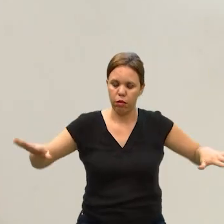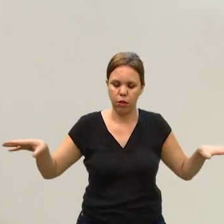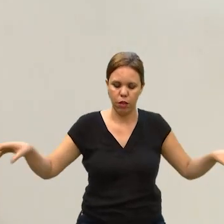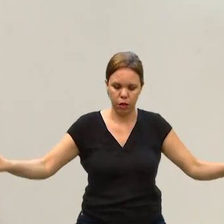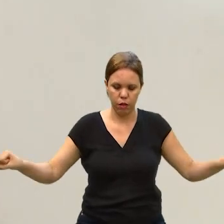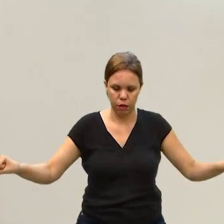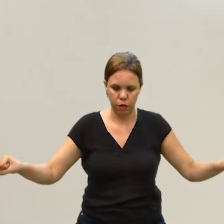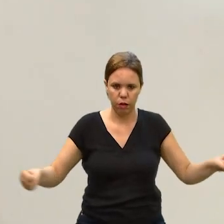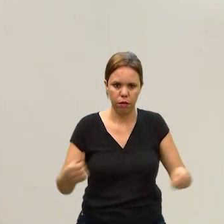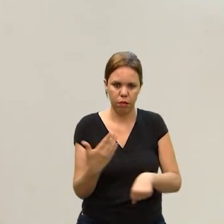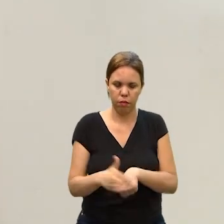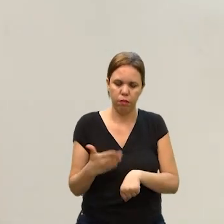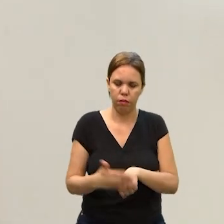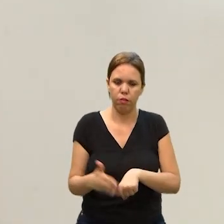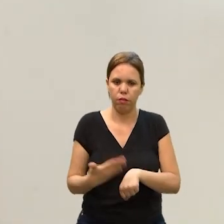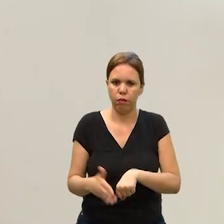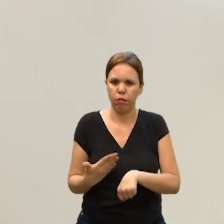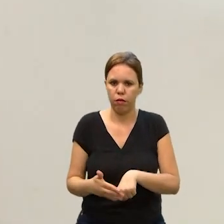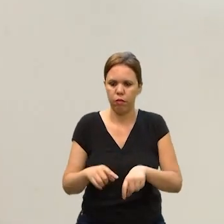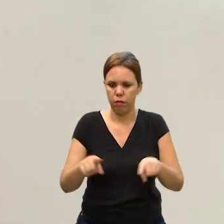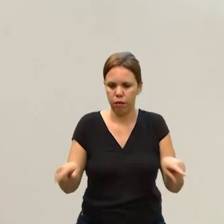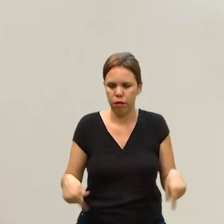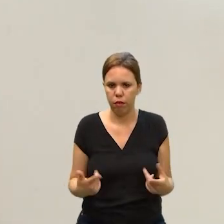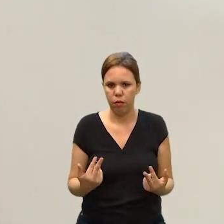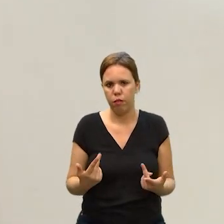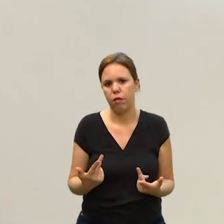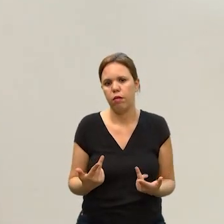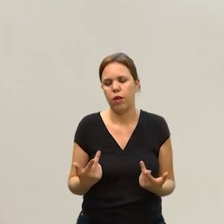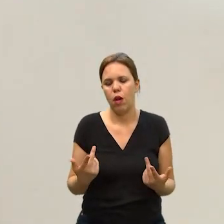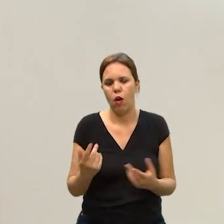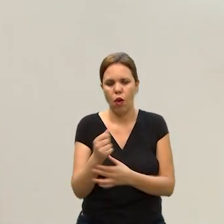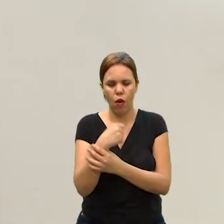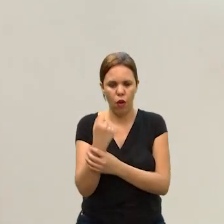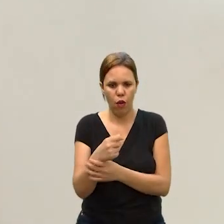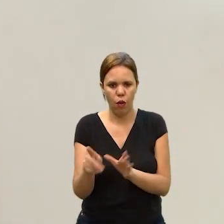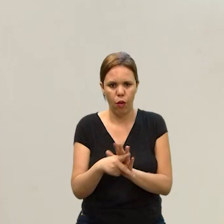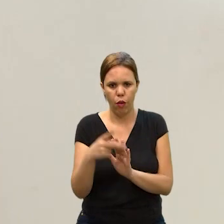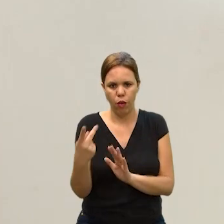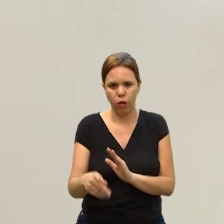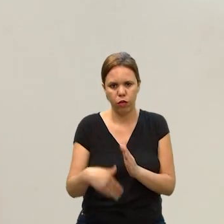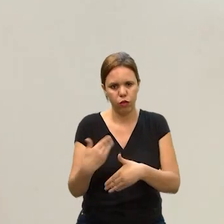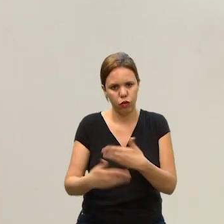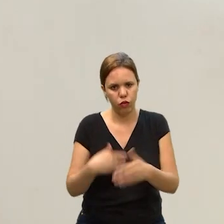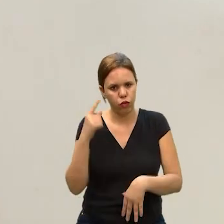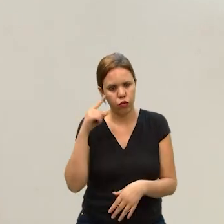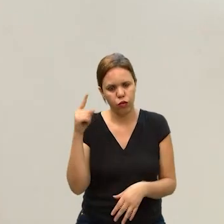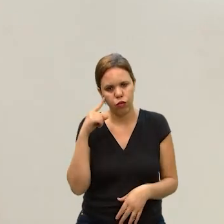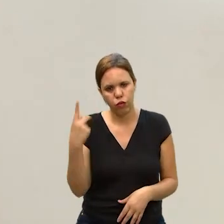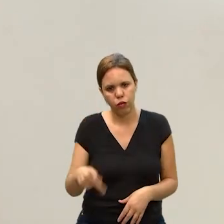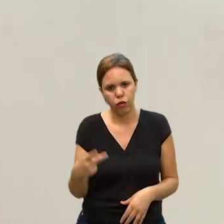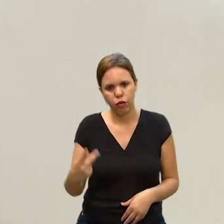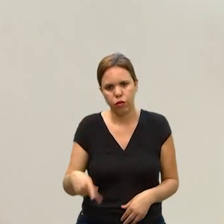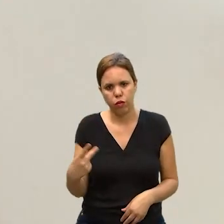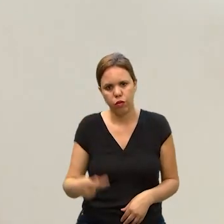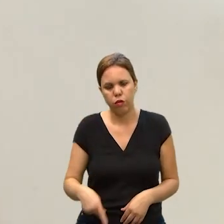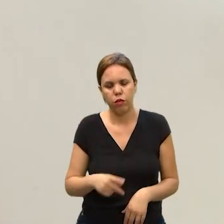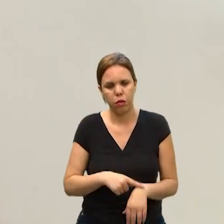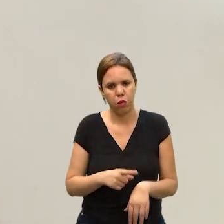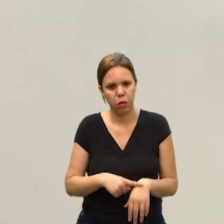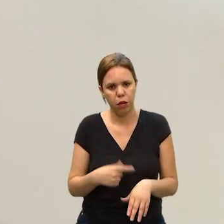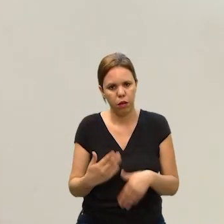de fisioterapia delas, diária, todos os dias, todos os momentos. Nós estamos assistindo TV, mas elas estão